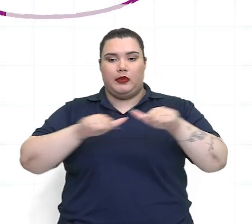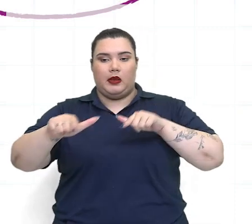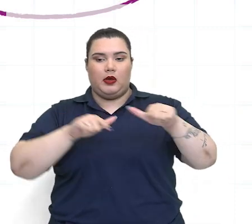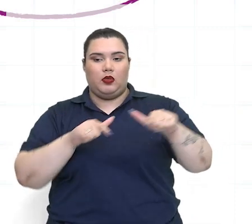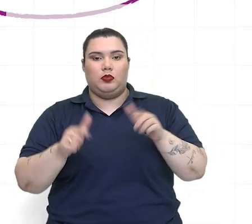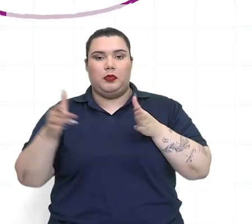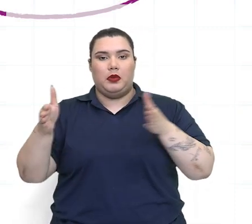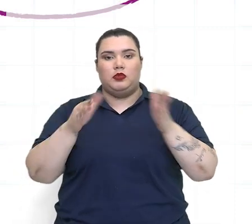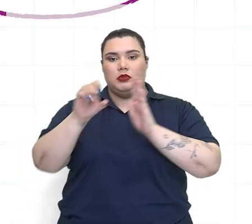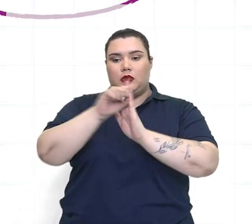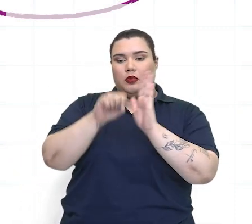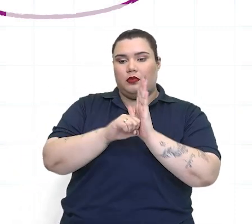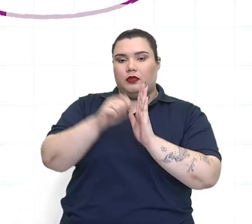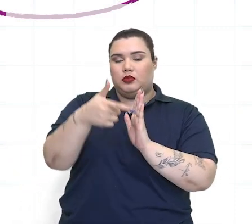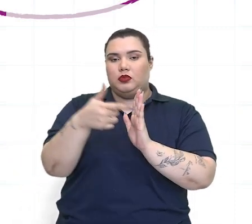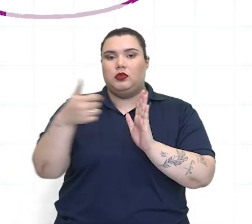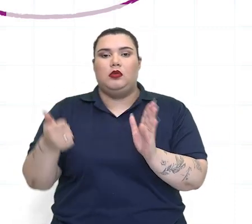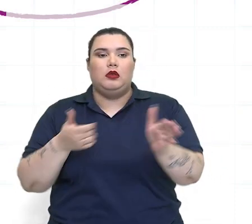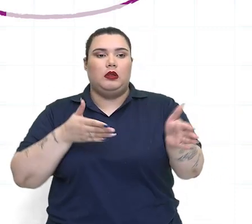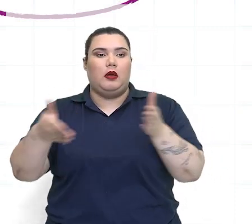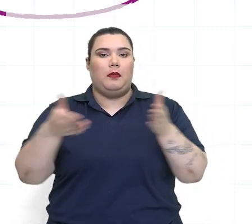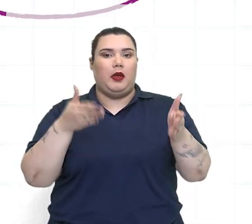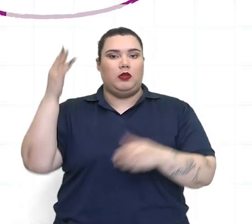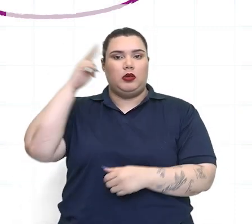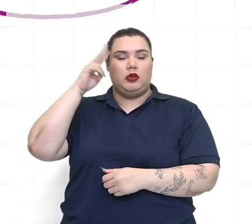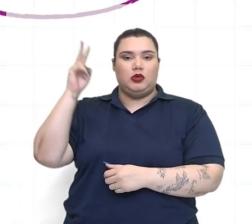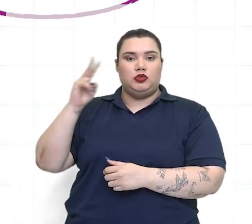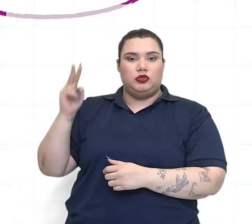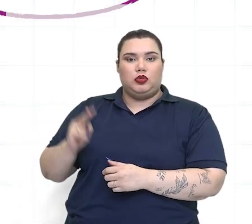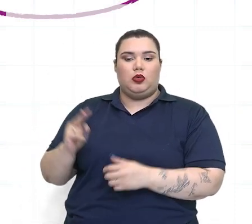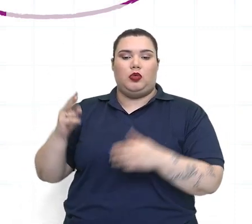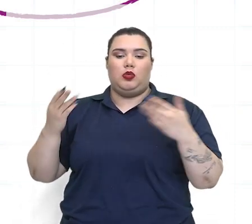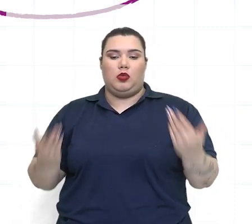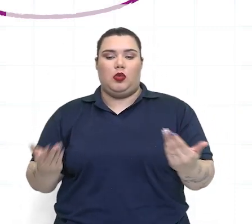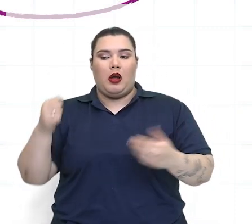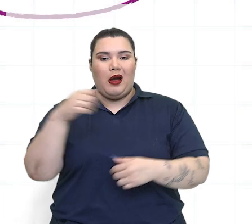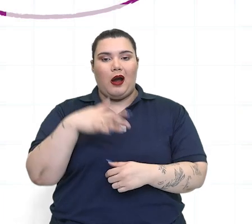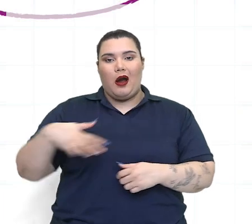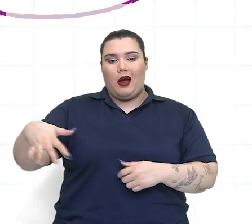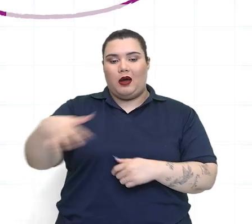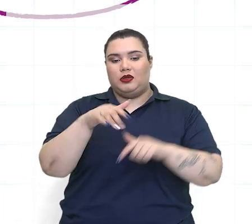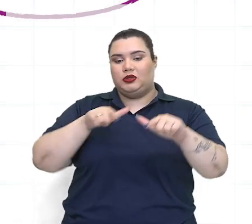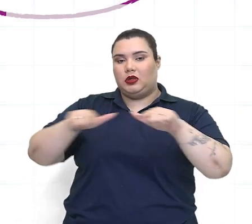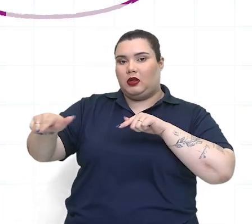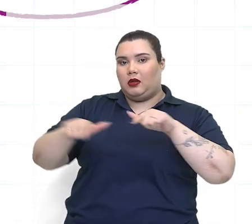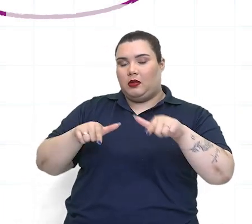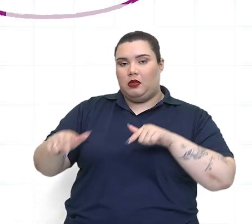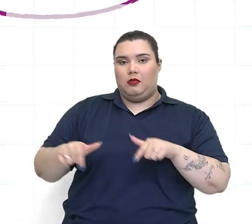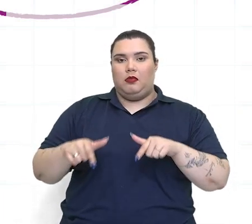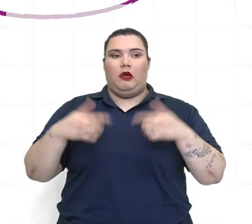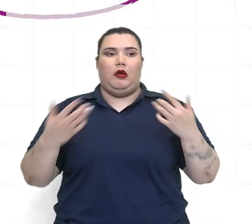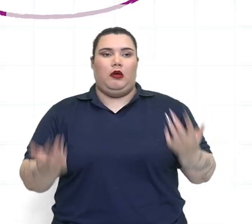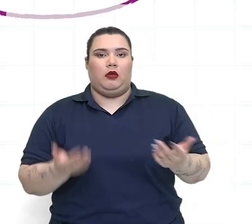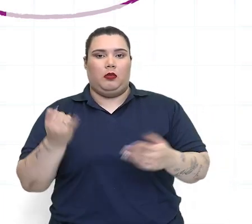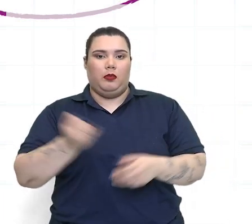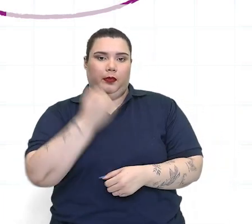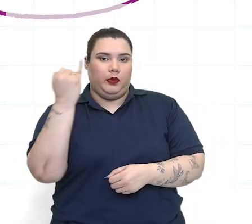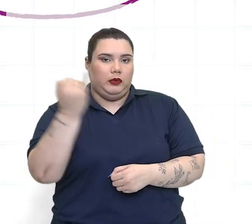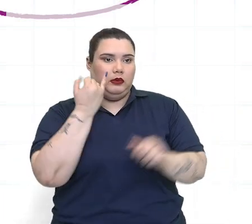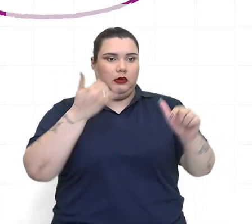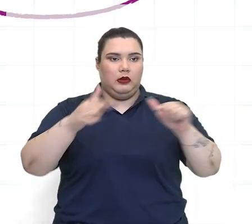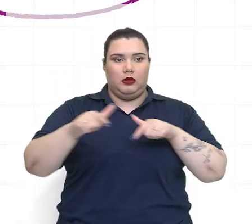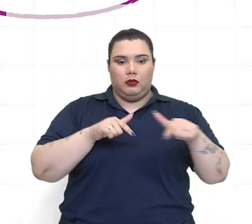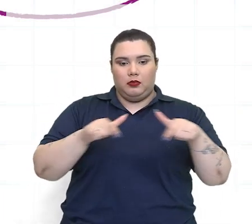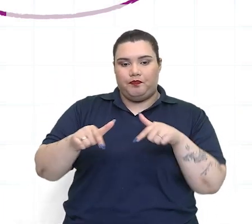século XXI, trabalho na antiguidade, o mercado de trabalho, a importância do